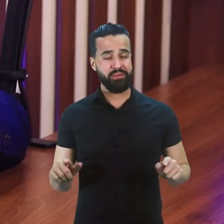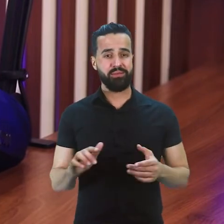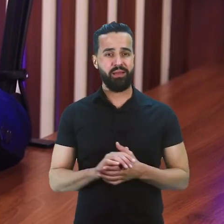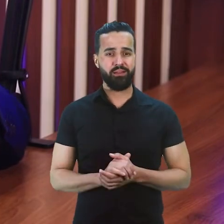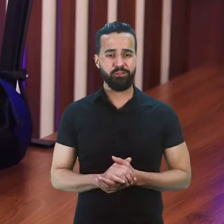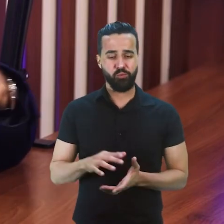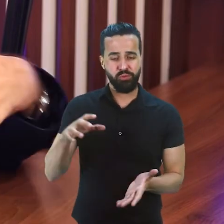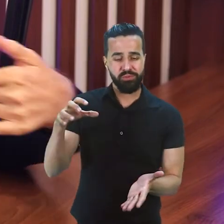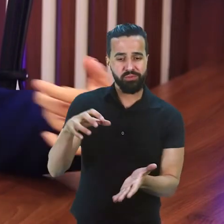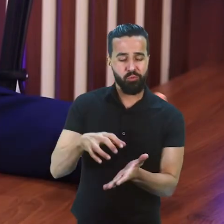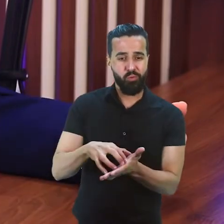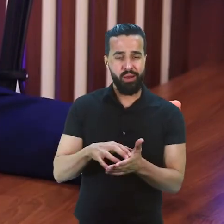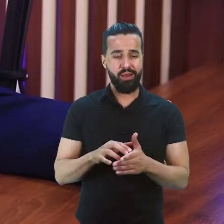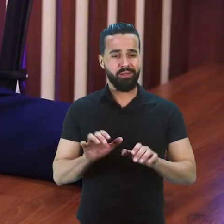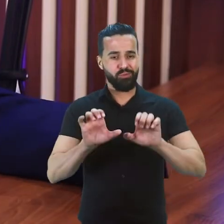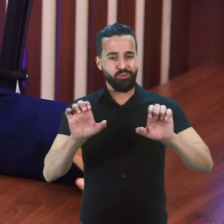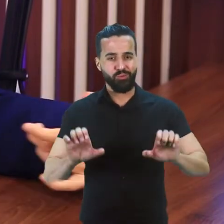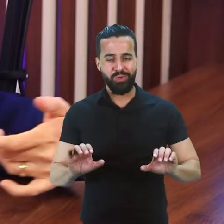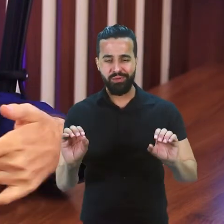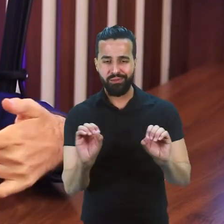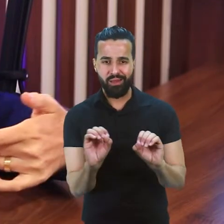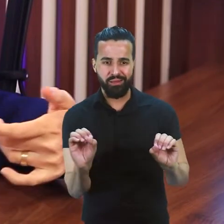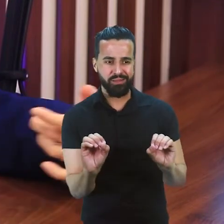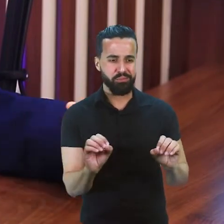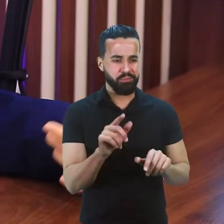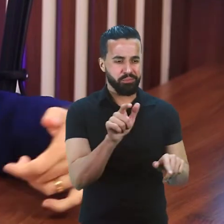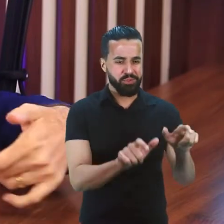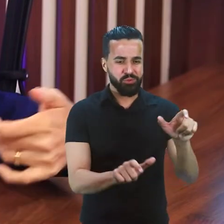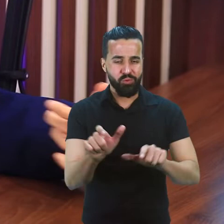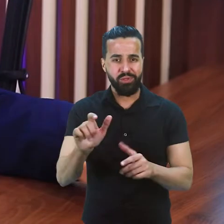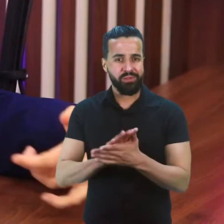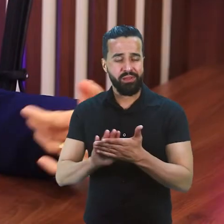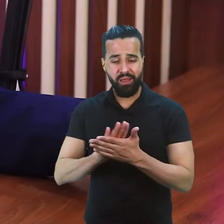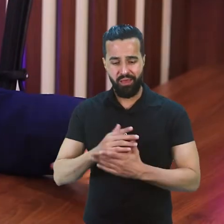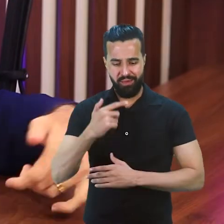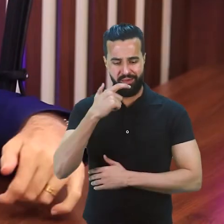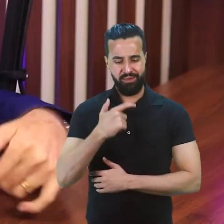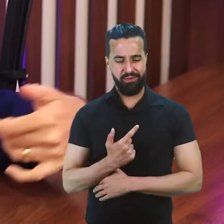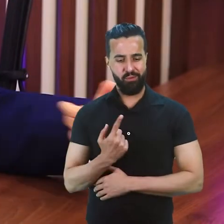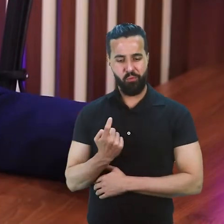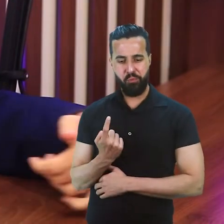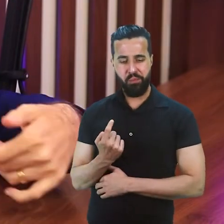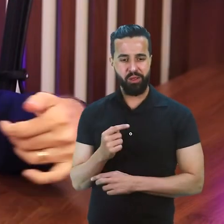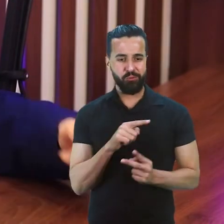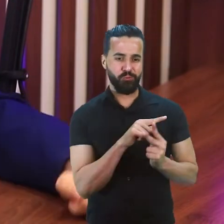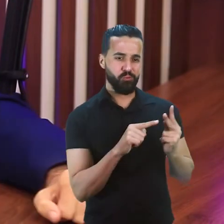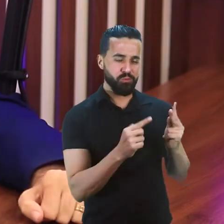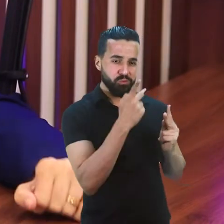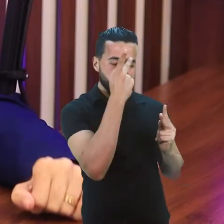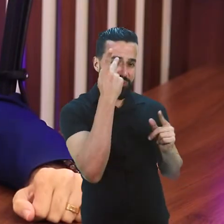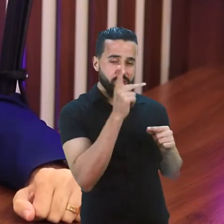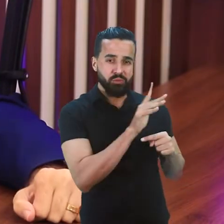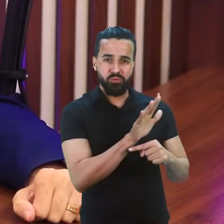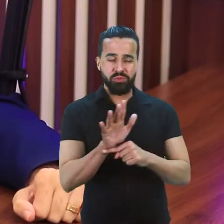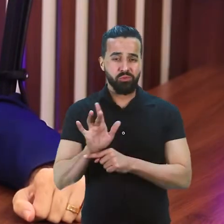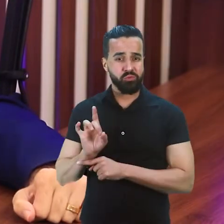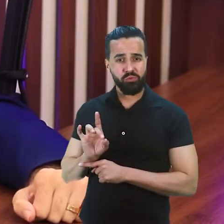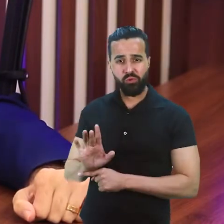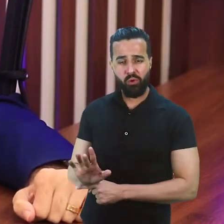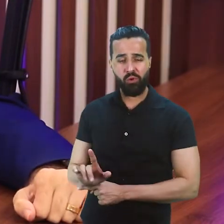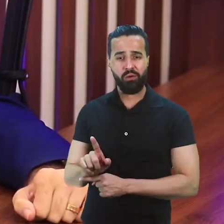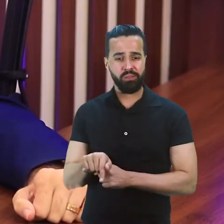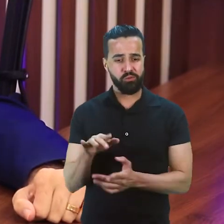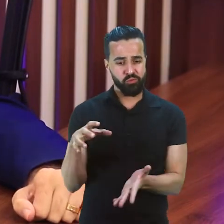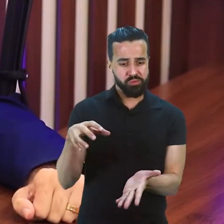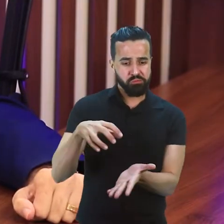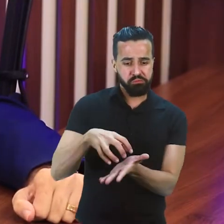fisicamente e de pessoal também, né? Praticamente era eu, mais umas 2 pessoas ali colaborando, né? Com a